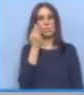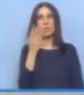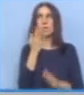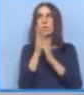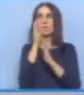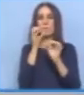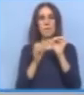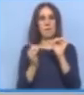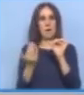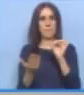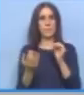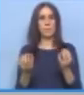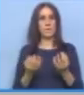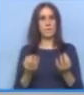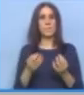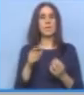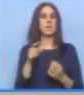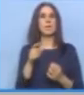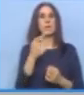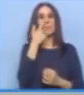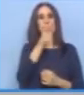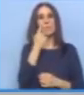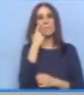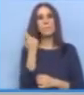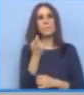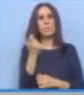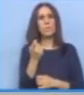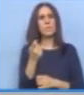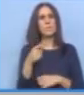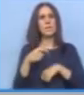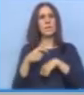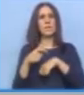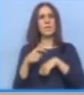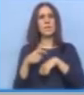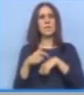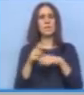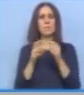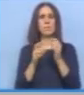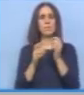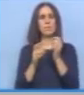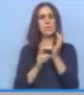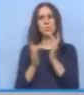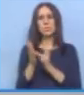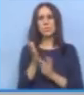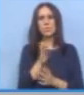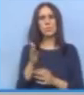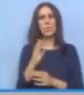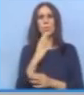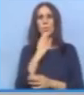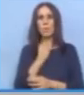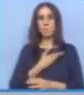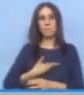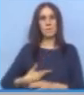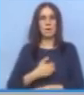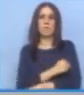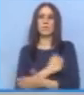Deus. Portanto, vão à procura das pessoas, não como os rabinos do tempo de Jesus, que esperavam em casa que os seus